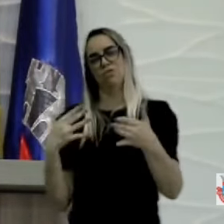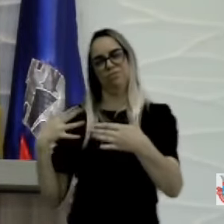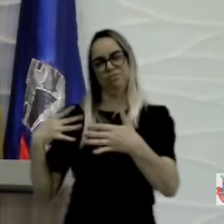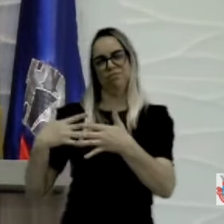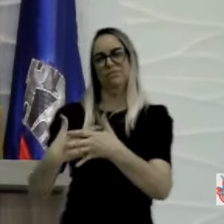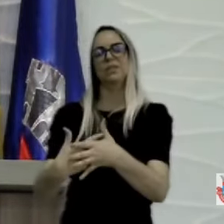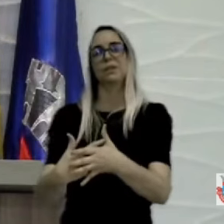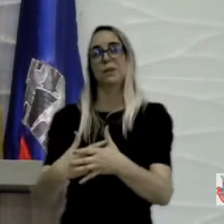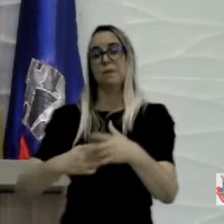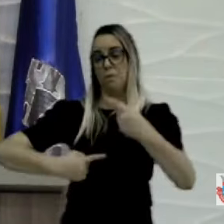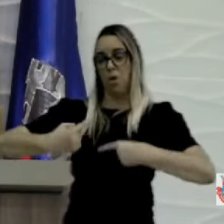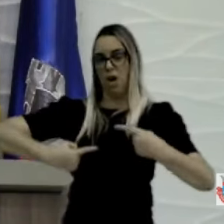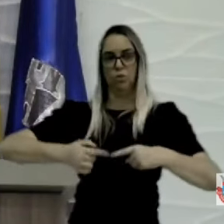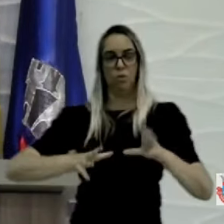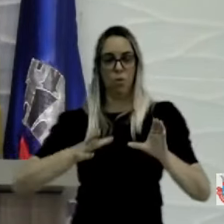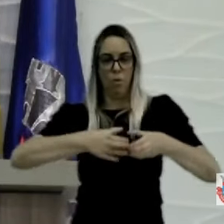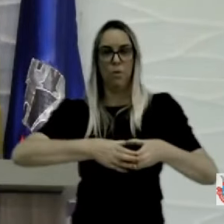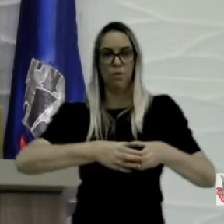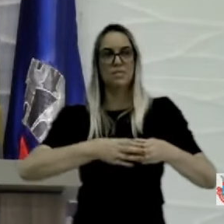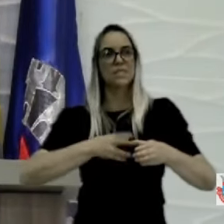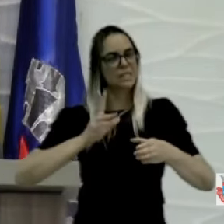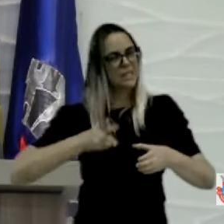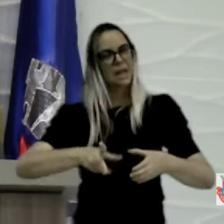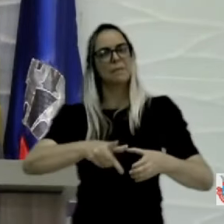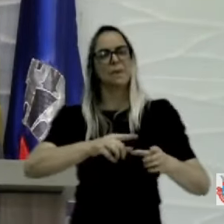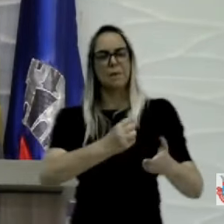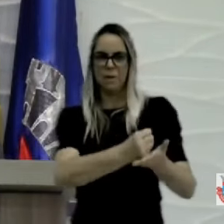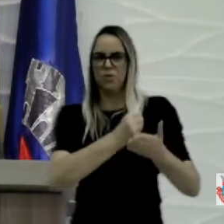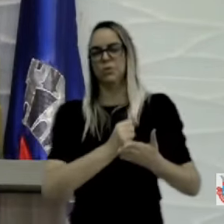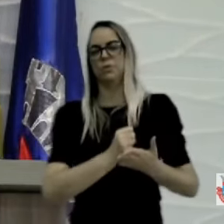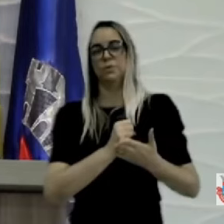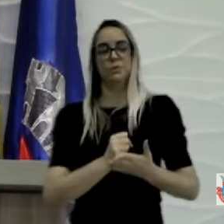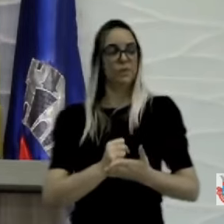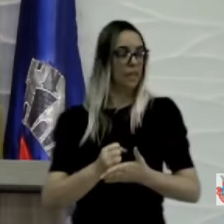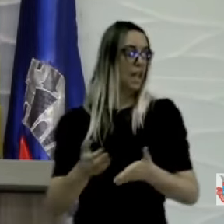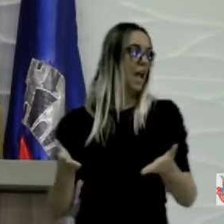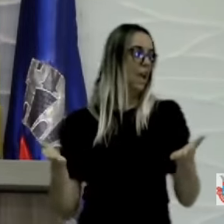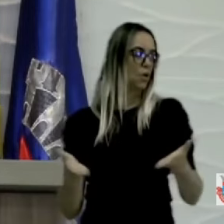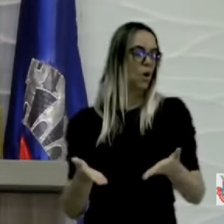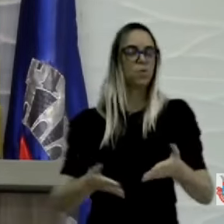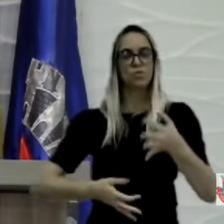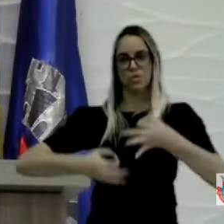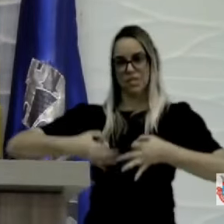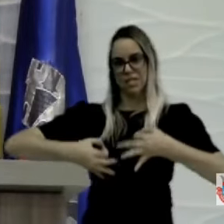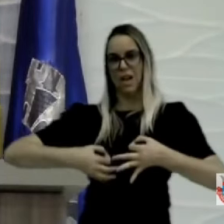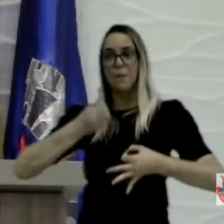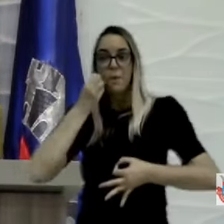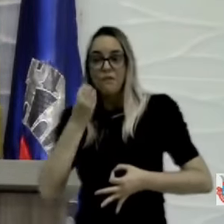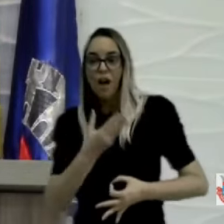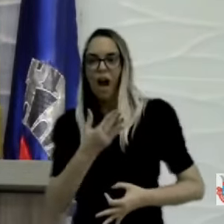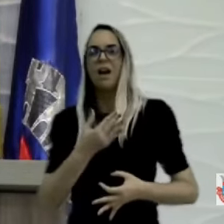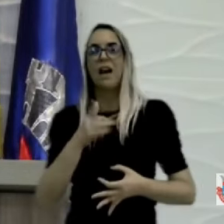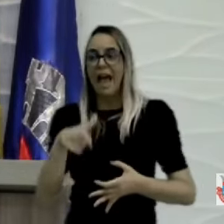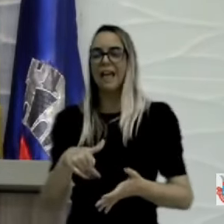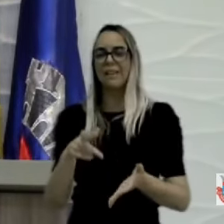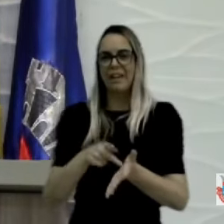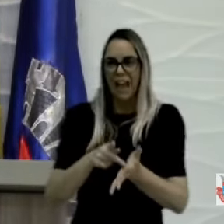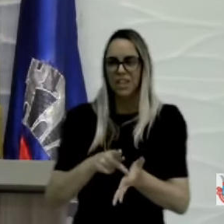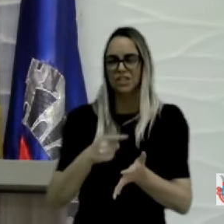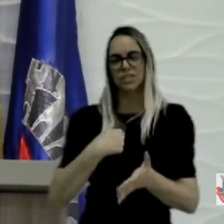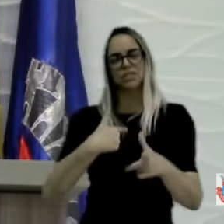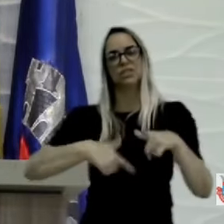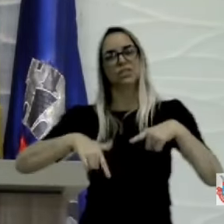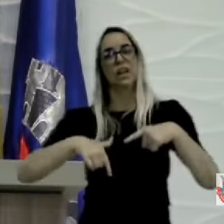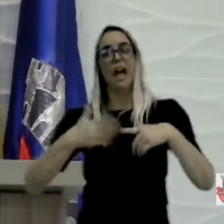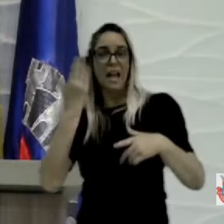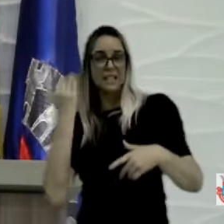me proporcionou. E agora, querendo entrar na justiça, a gente tem como provar nas redes sociais que trabalhamos antes,